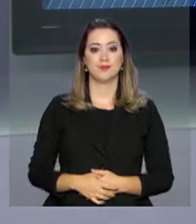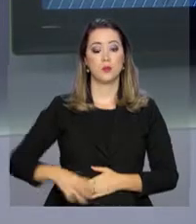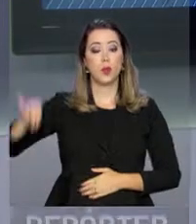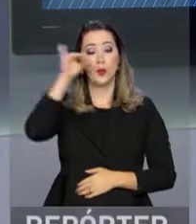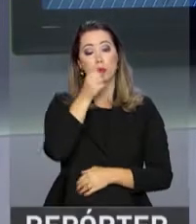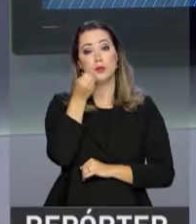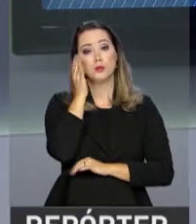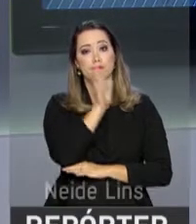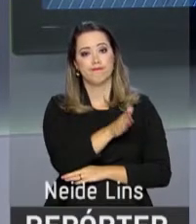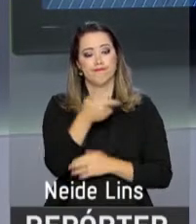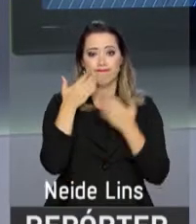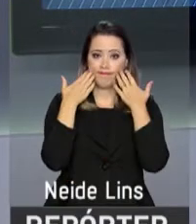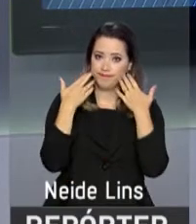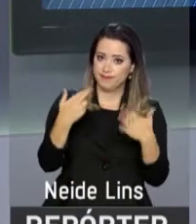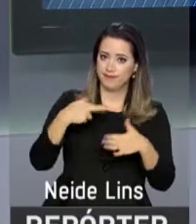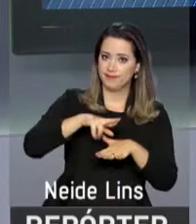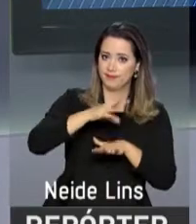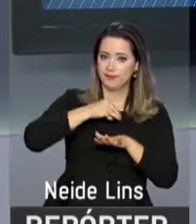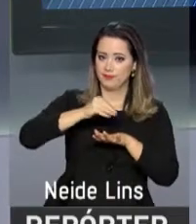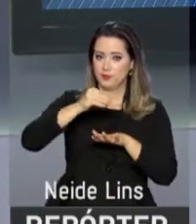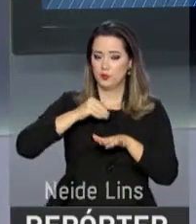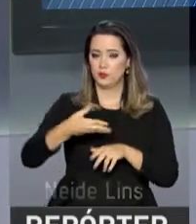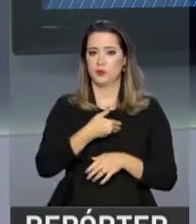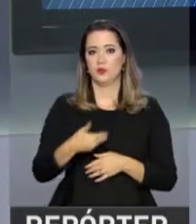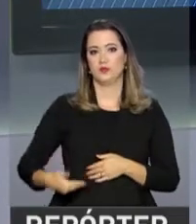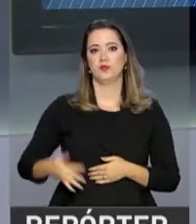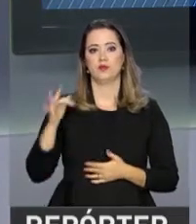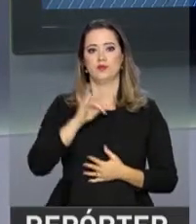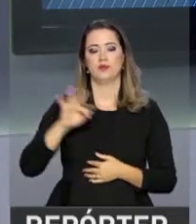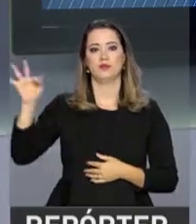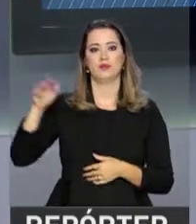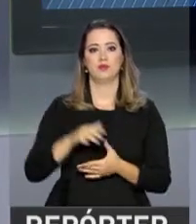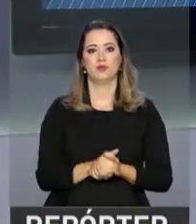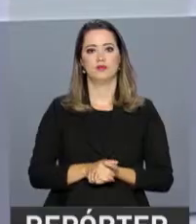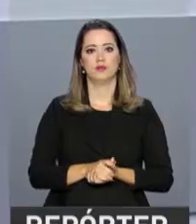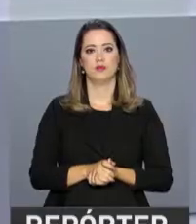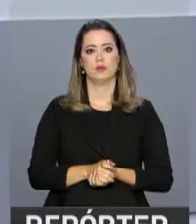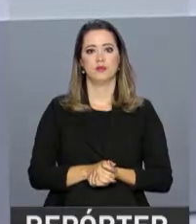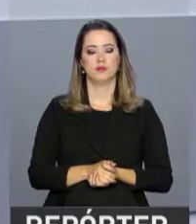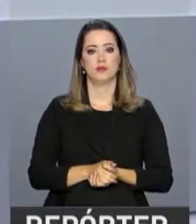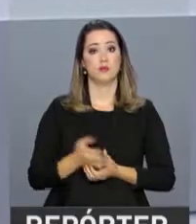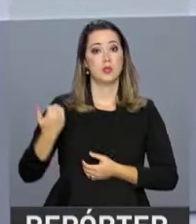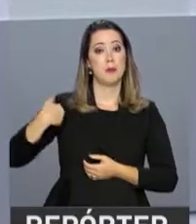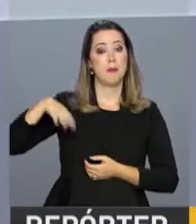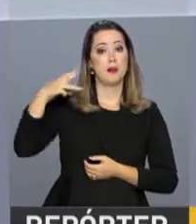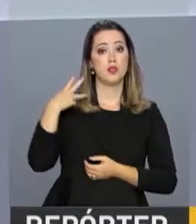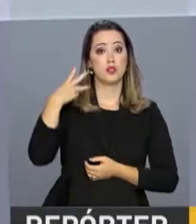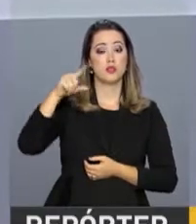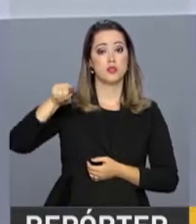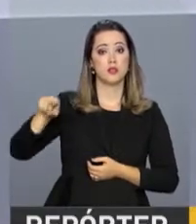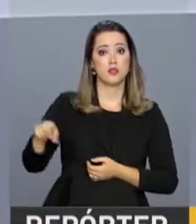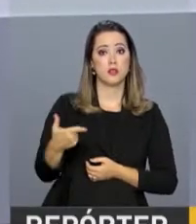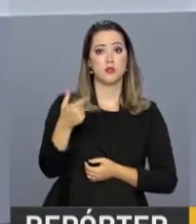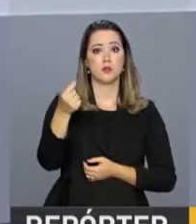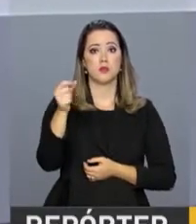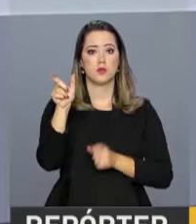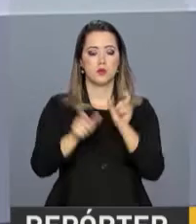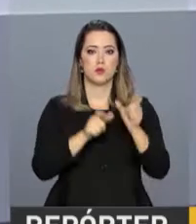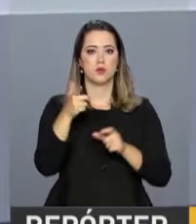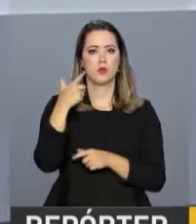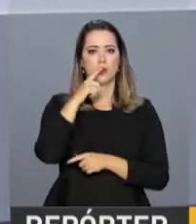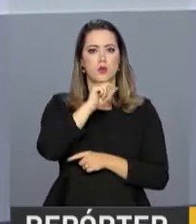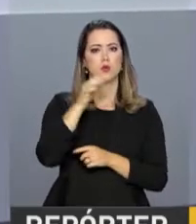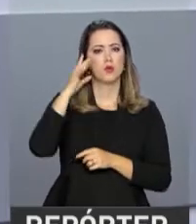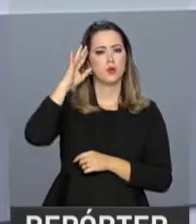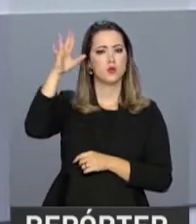Olá, boa tarde. No ar o repórter NBR com as notícias do governo federal. Mais 3.200 pessoas alcançaram